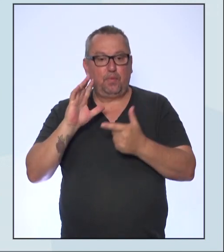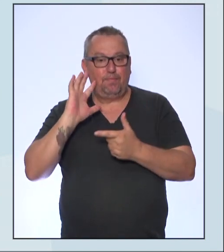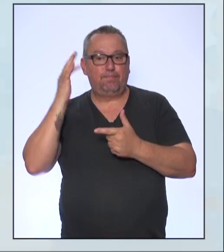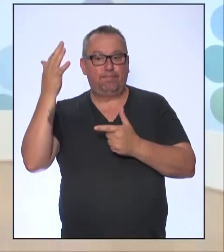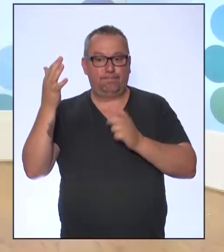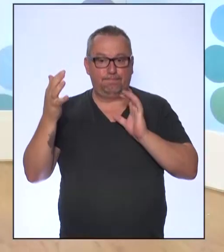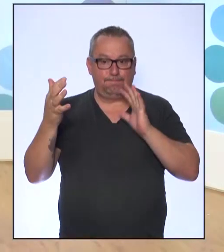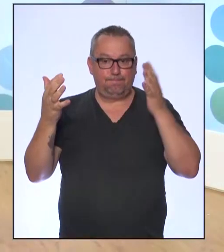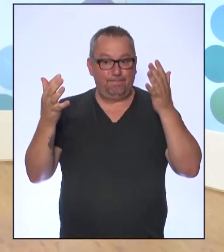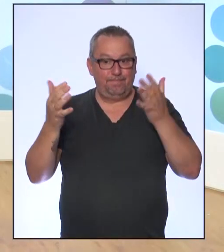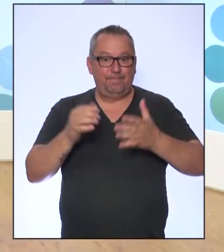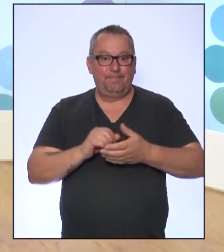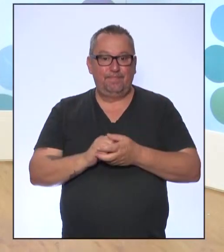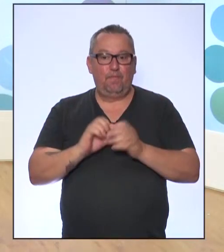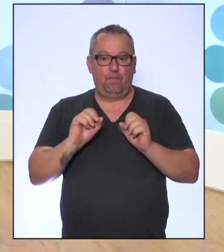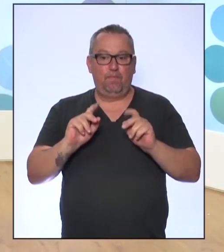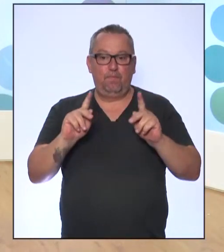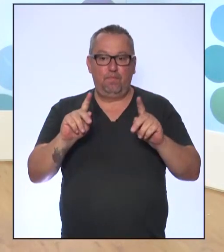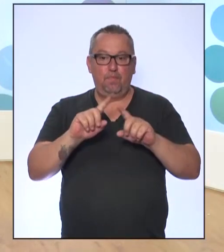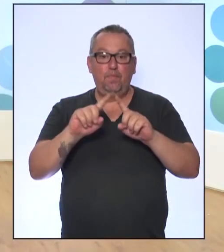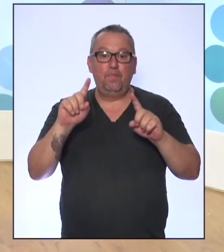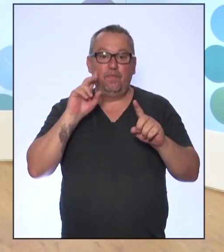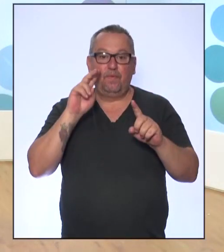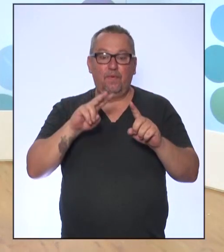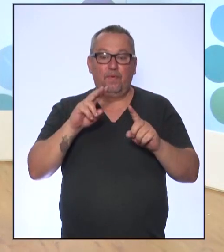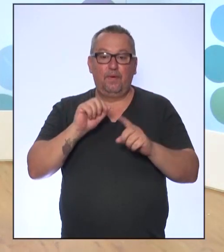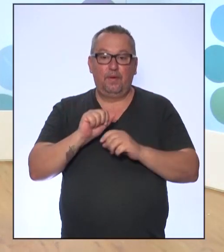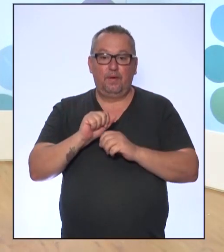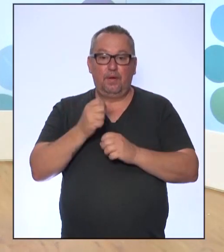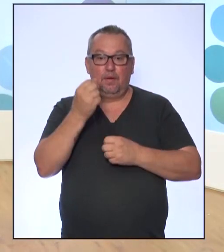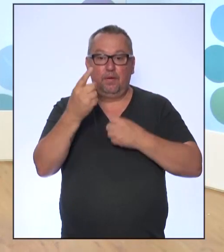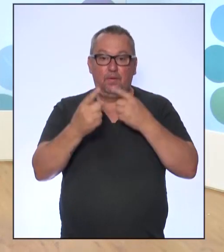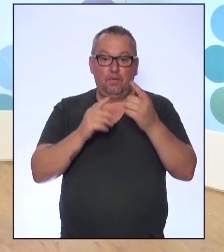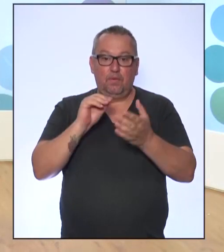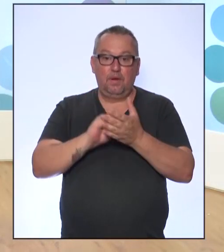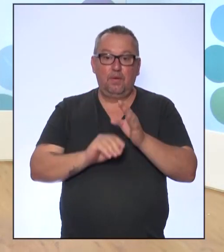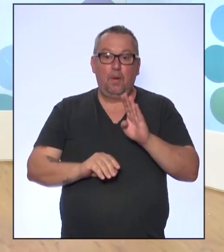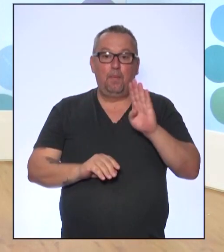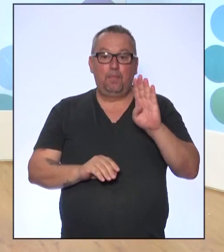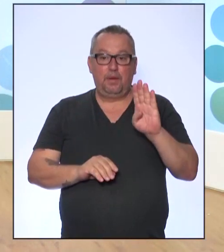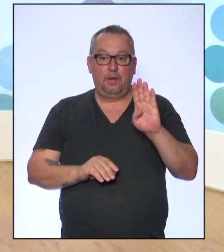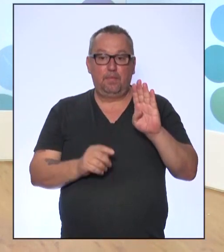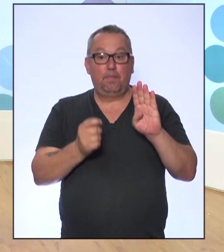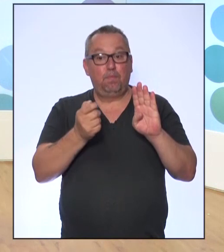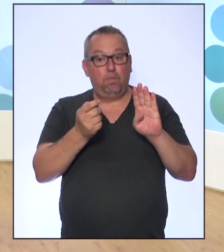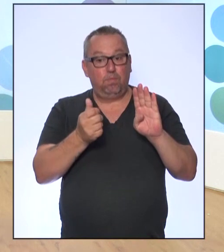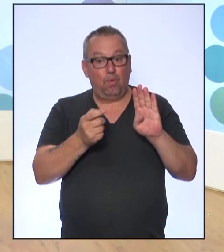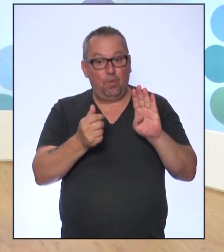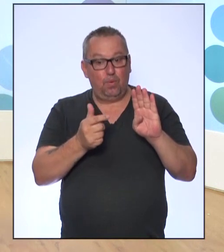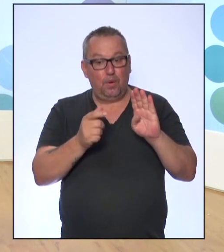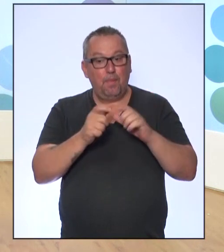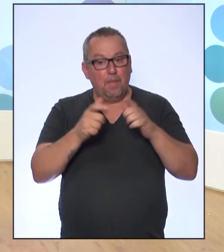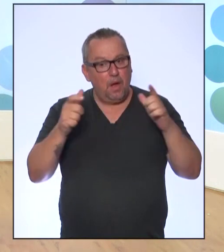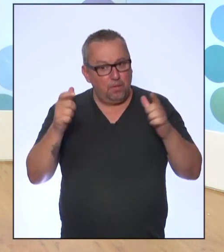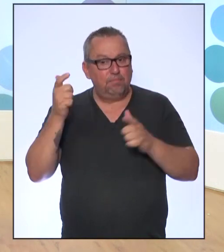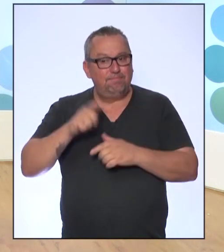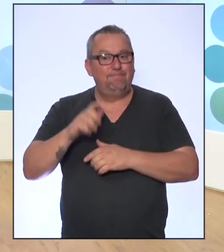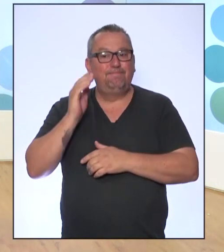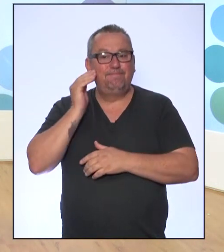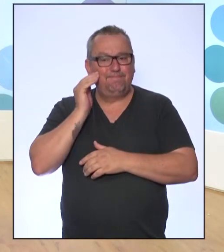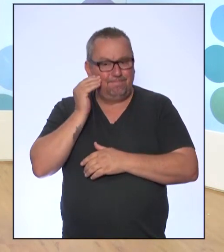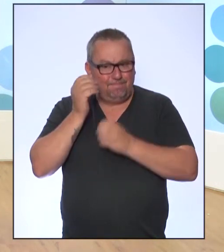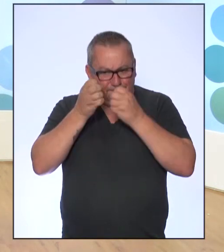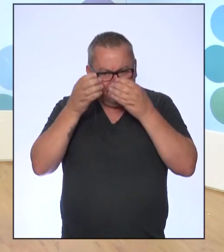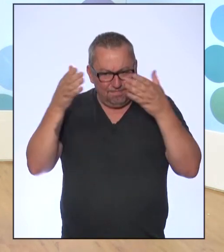Dani? Então, ok, vamos para a Alguns próxima. colocaram a B aqui também, mas poucos. Sim. Bom que a maioria entendeu, né? A maioria